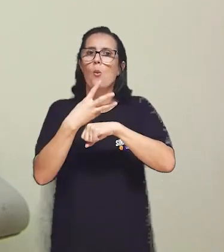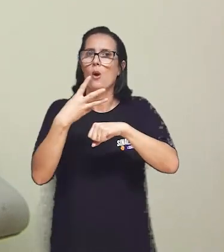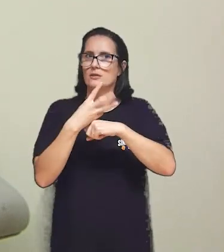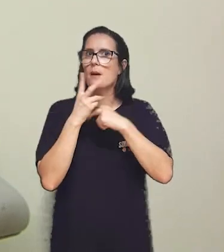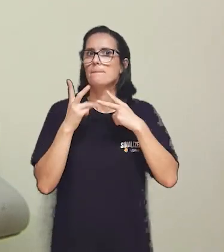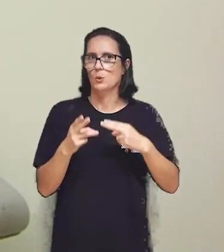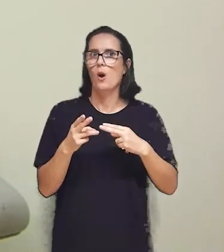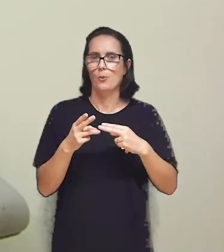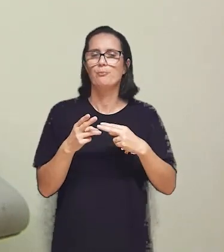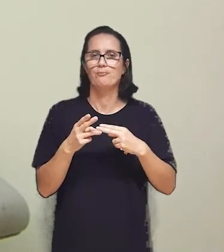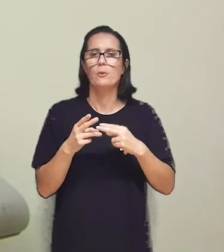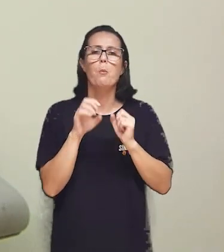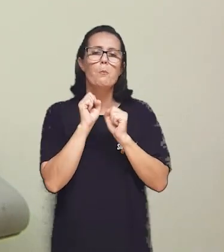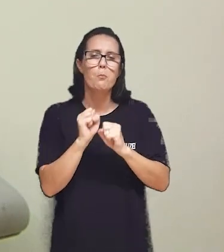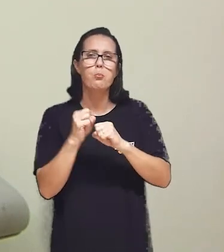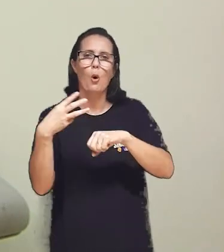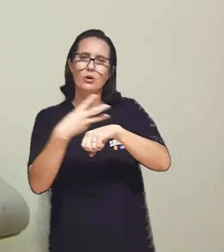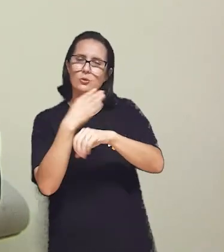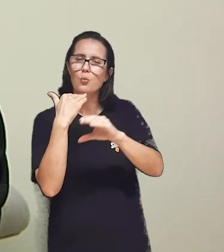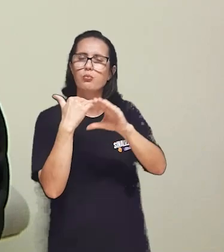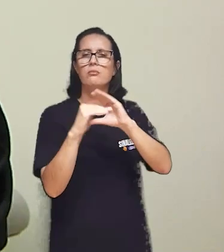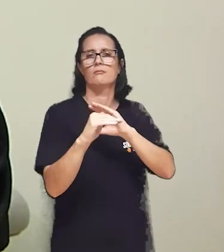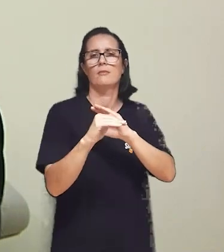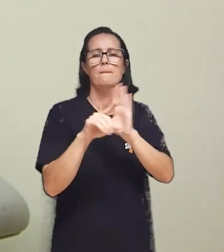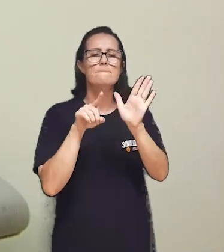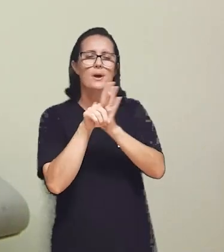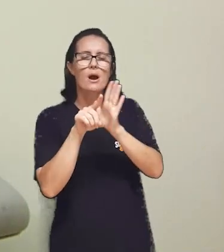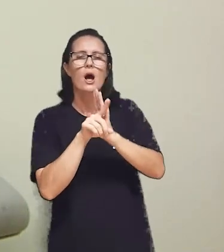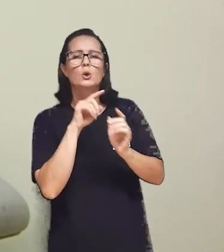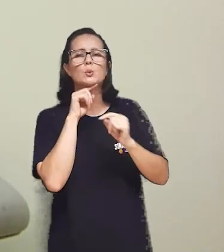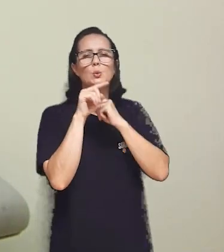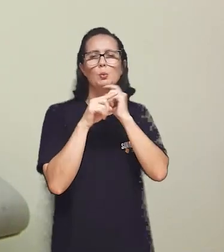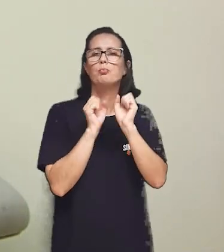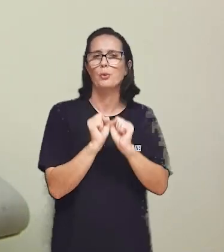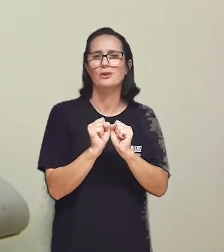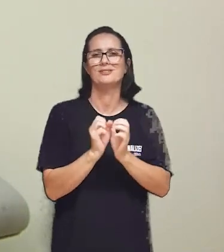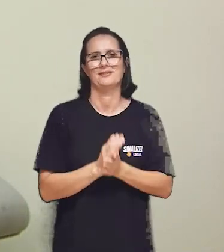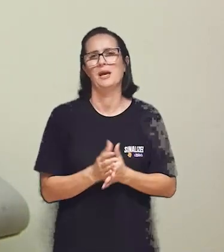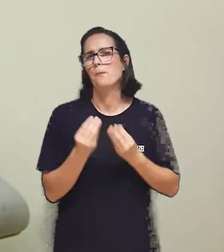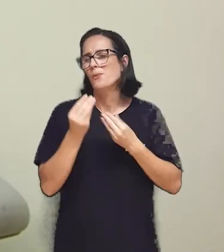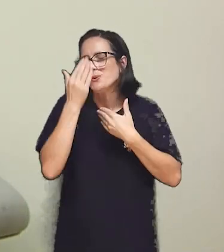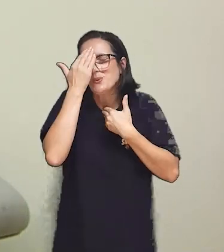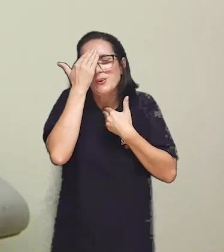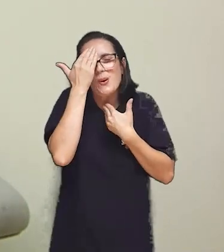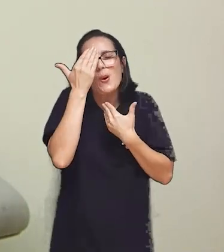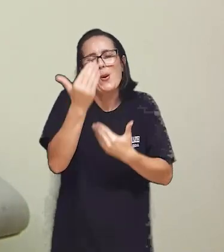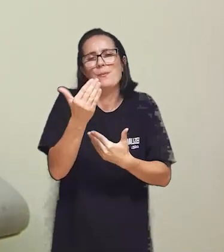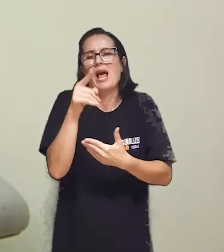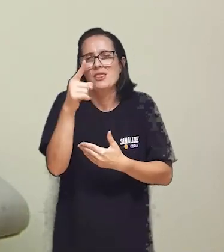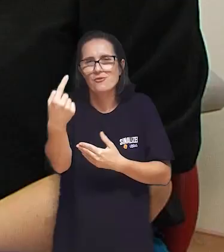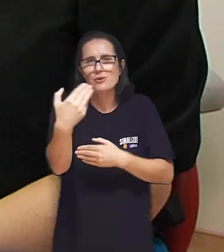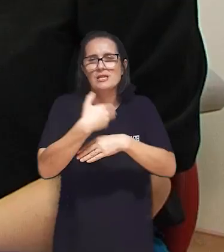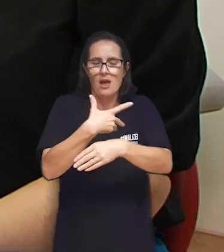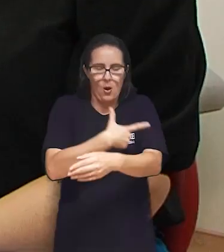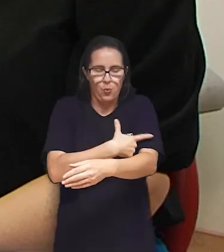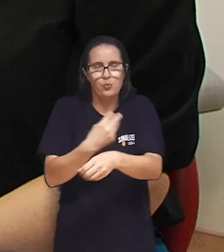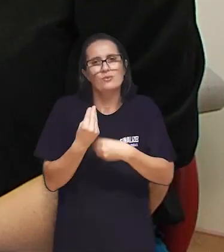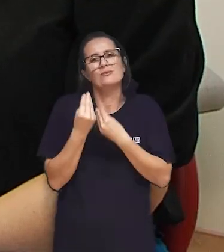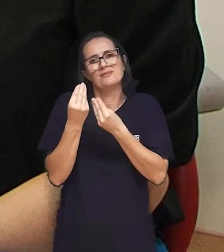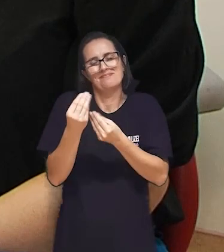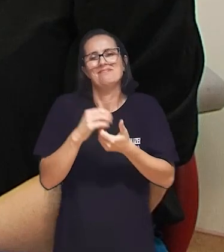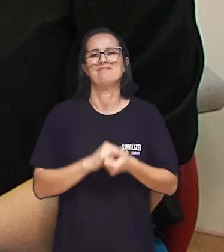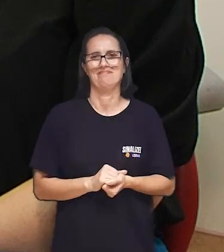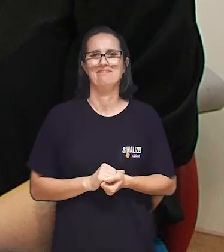vocês podem tirar as suas dúvidas aqui com a nossa equipe. Muito, muito obrigado pela sua doação. Nós